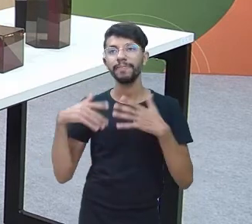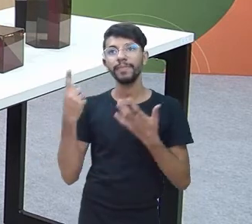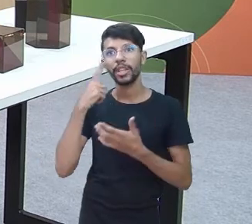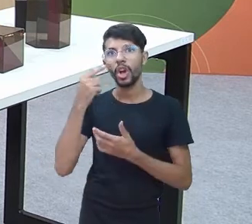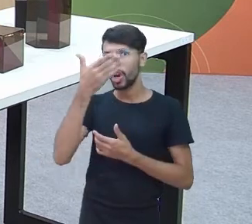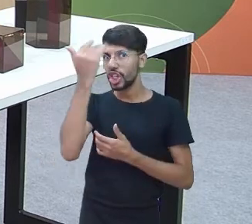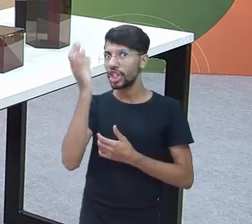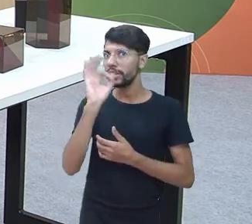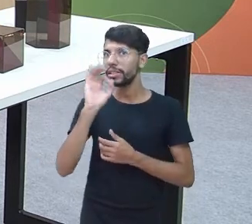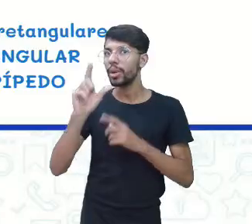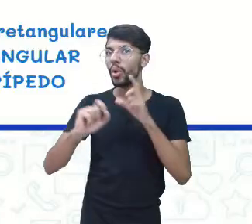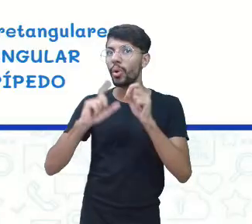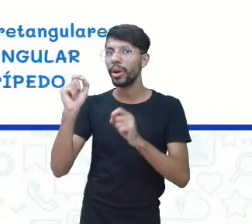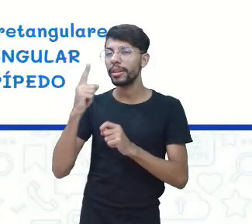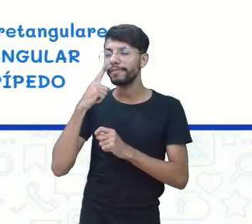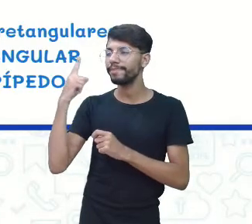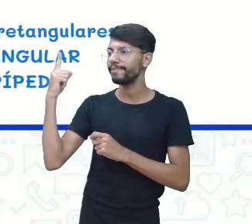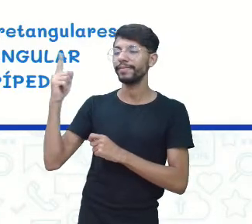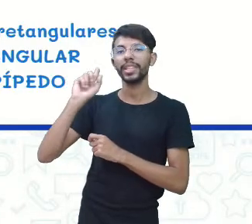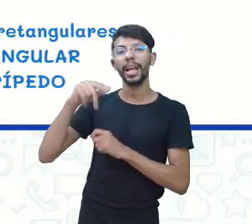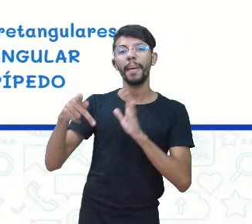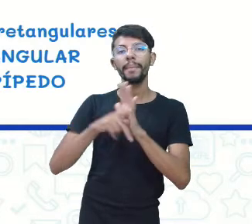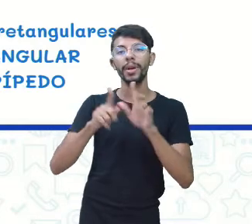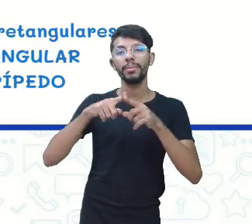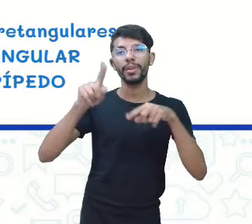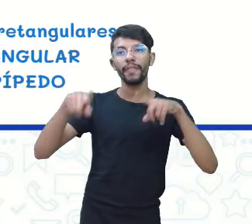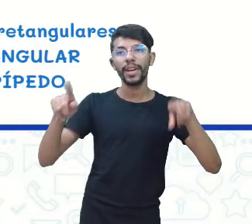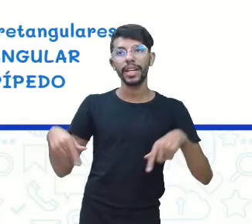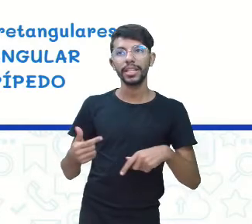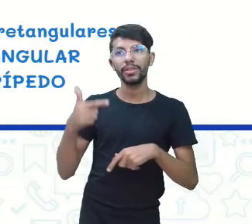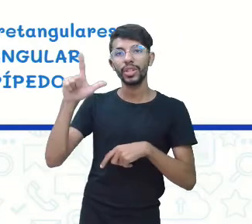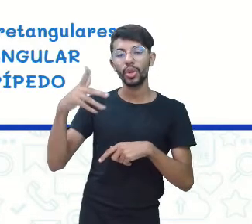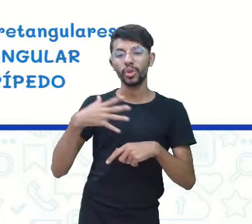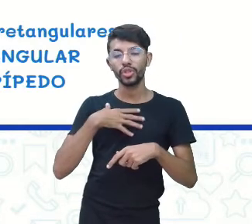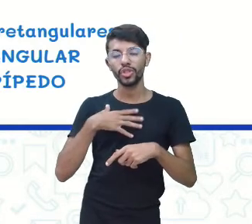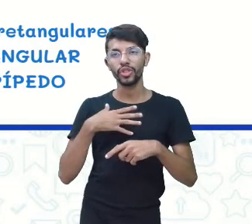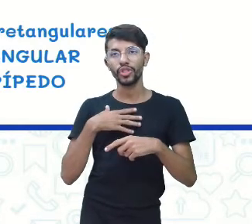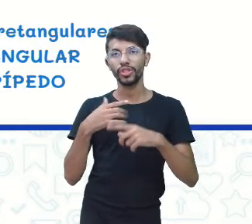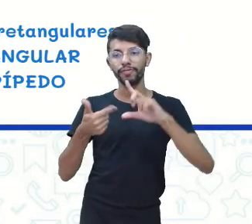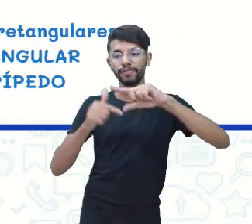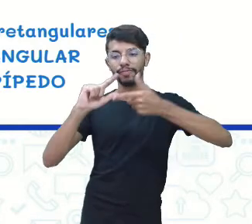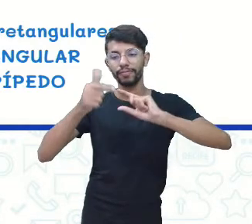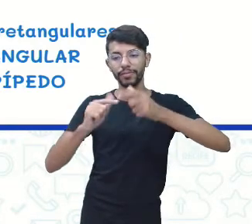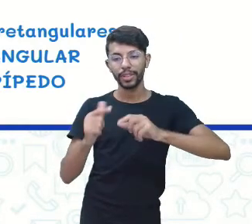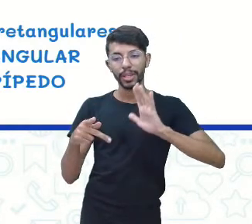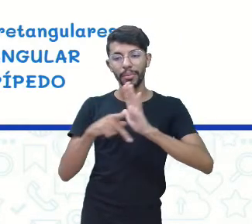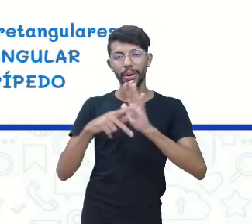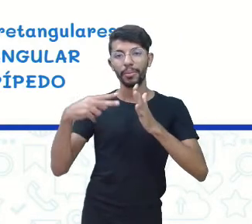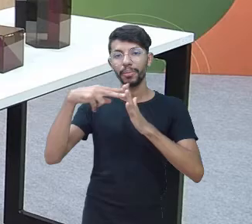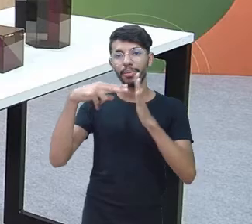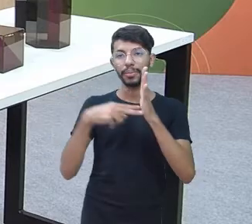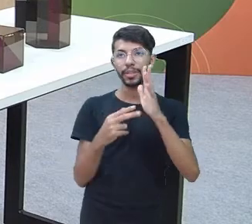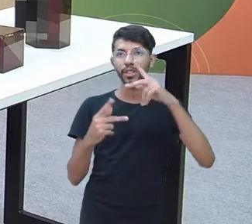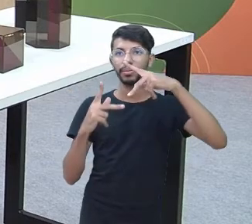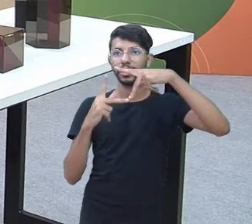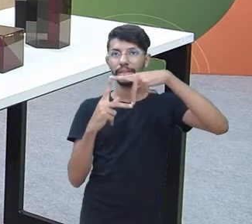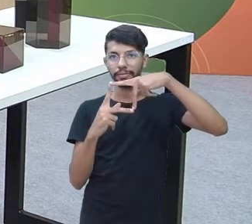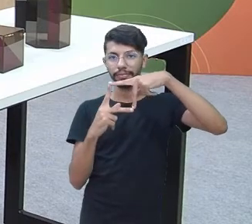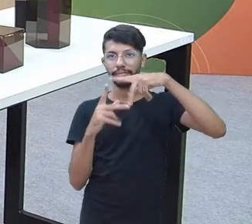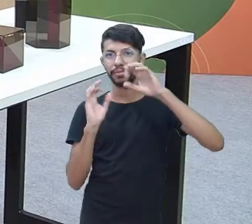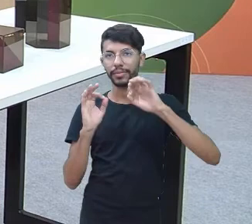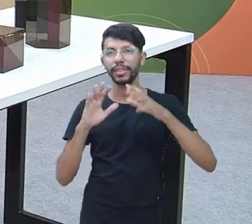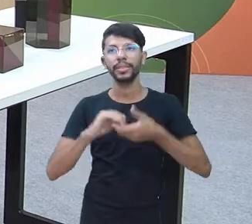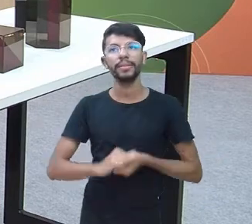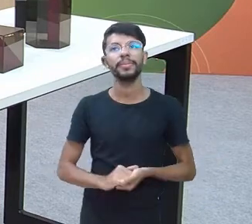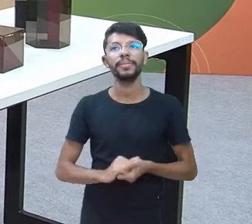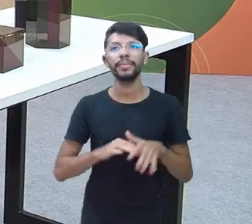ela é uma variação, né, dessa outra forma que está aqui, desse prisma quadrangular, tá certo? Então,